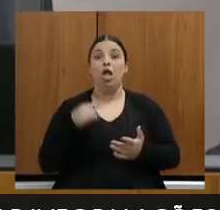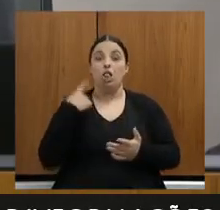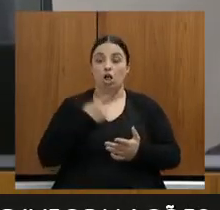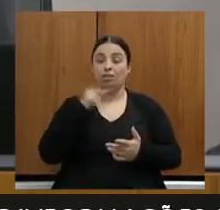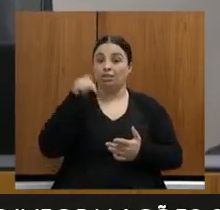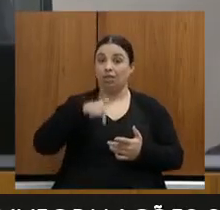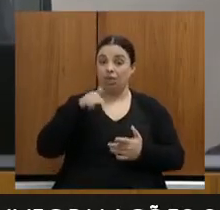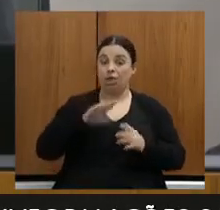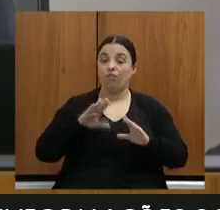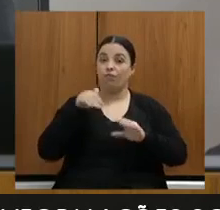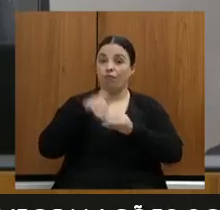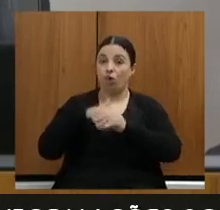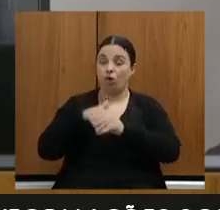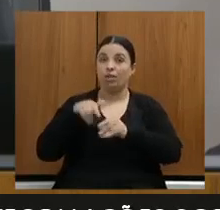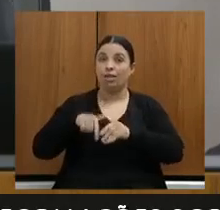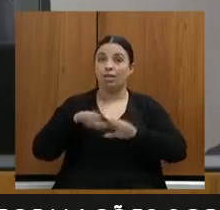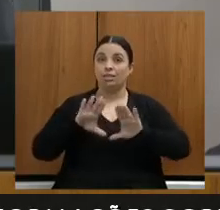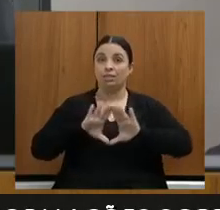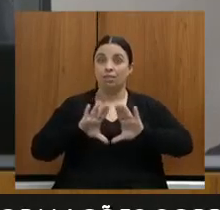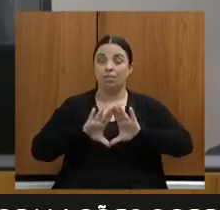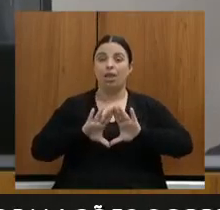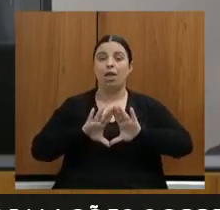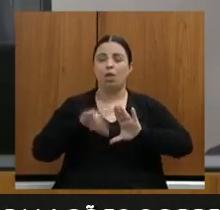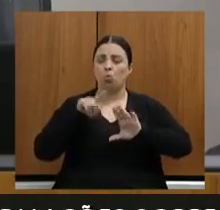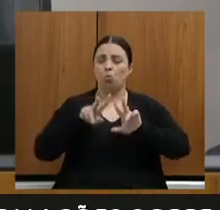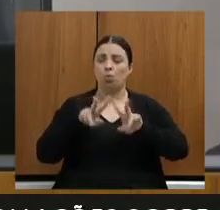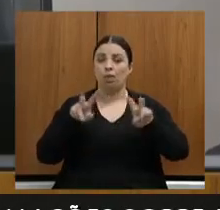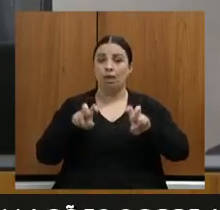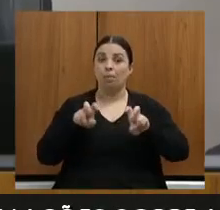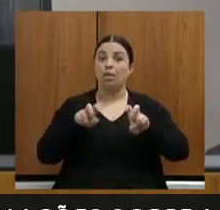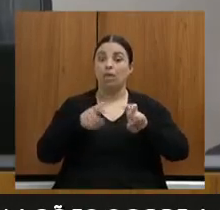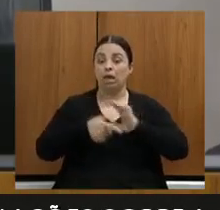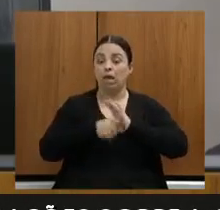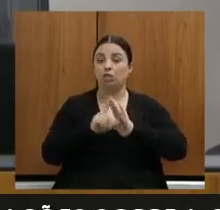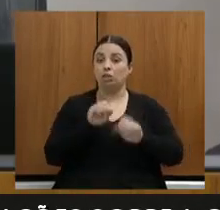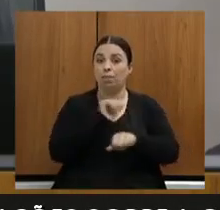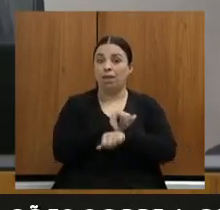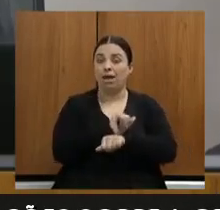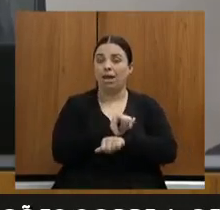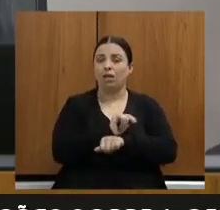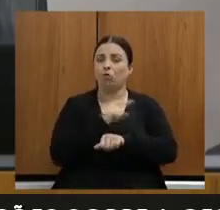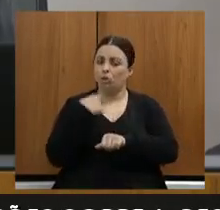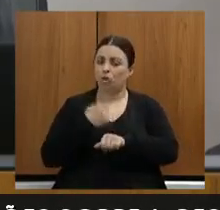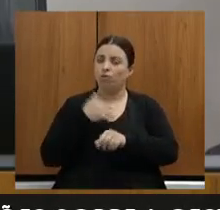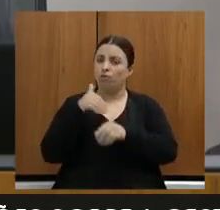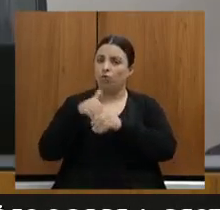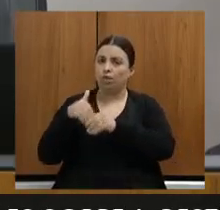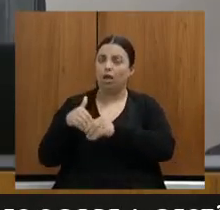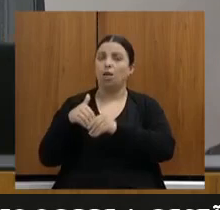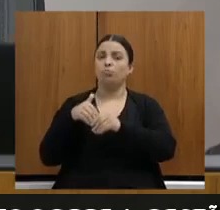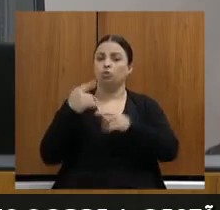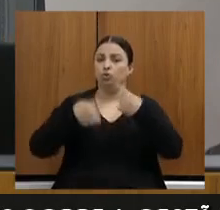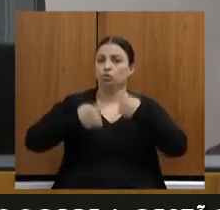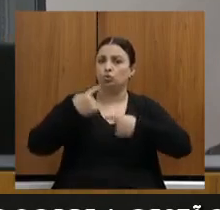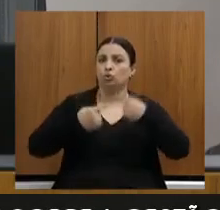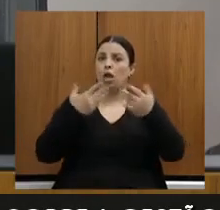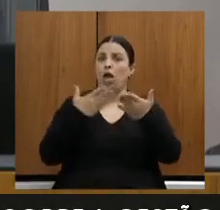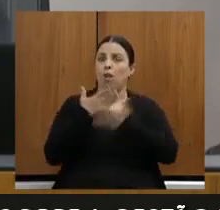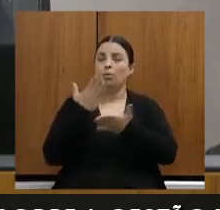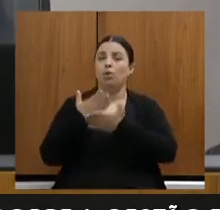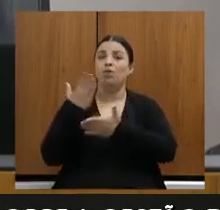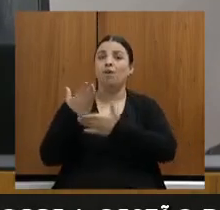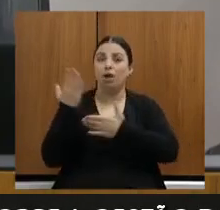parado aqui há muito tempo nós chegamos sendo questão de colocar em votação discutir aprovado nós